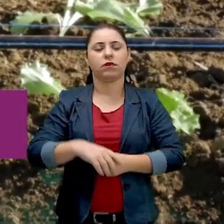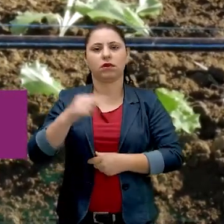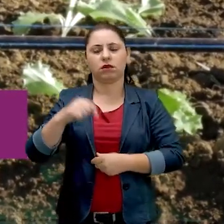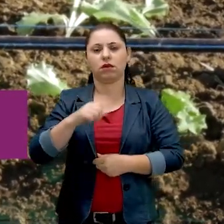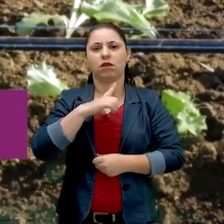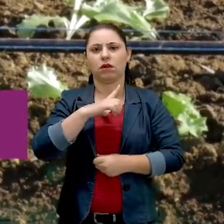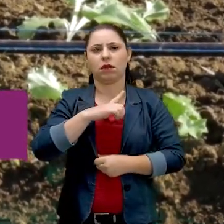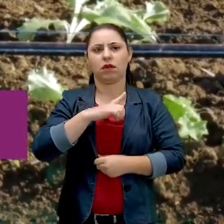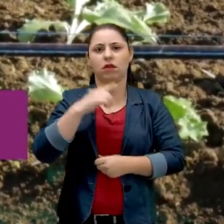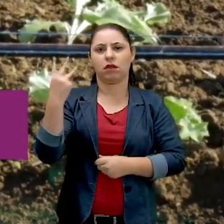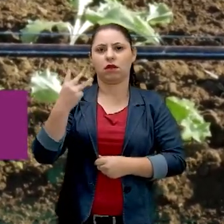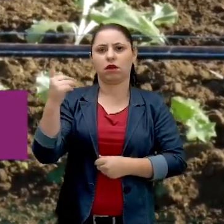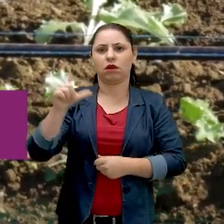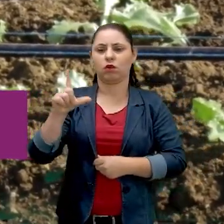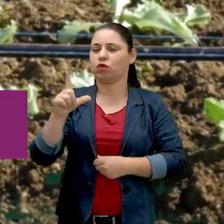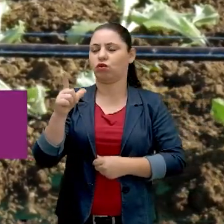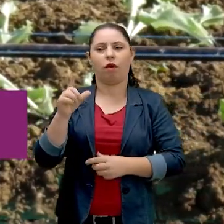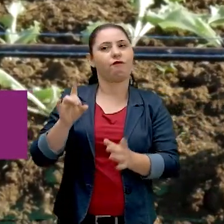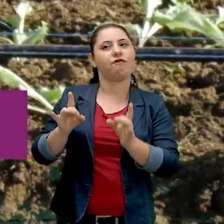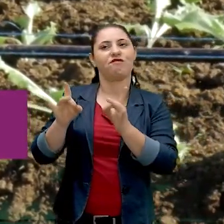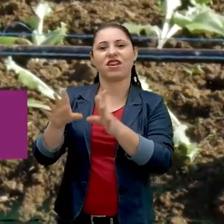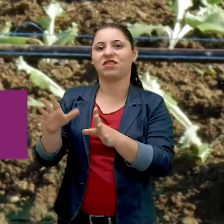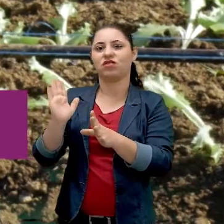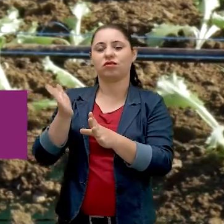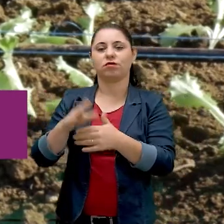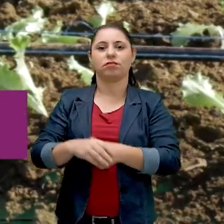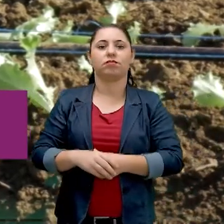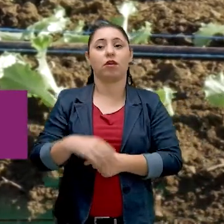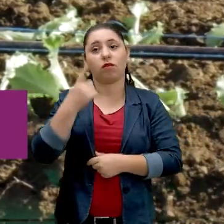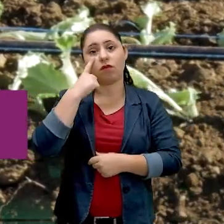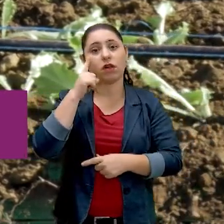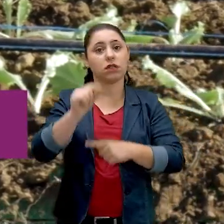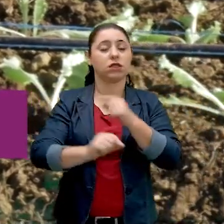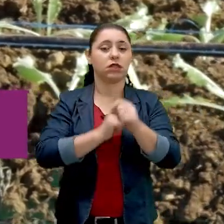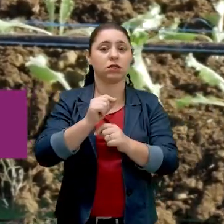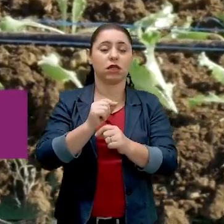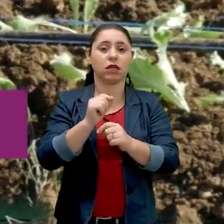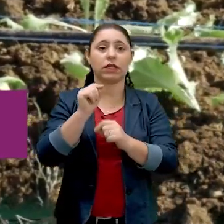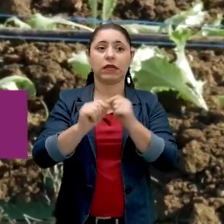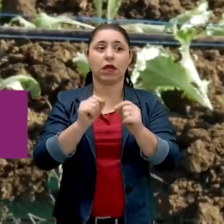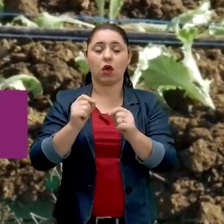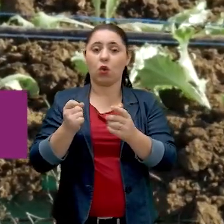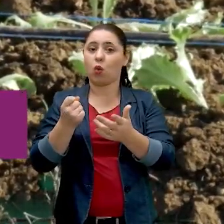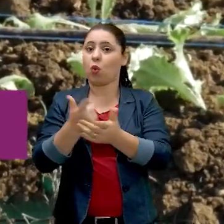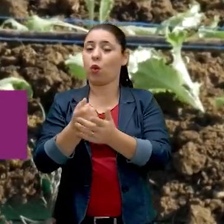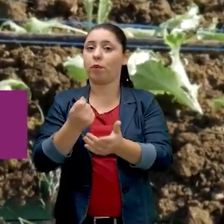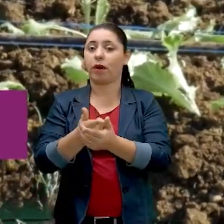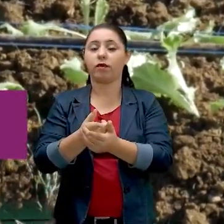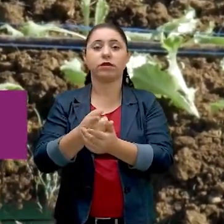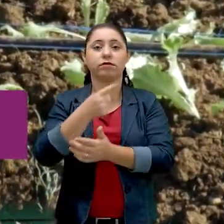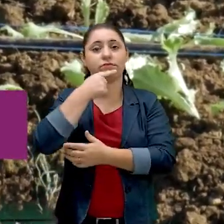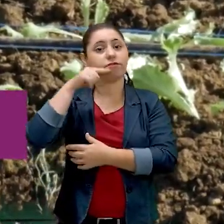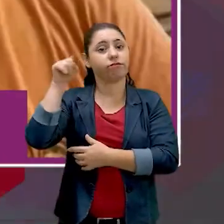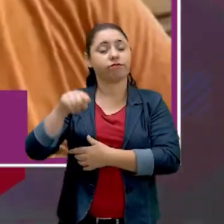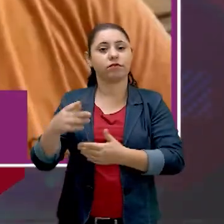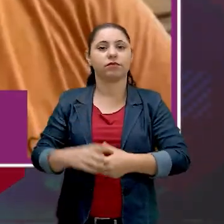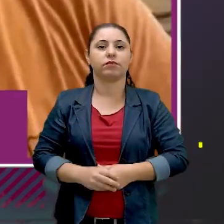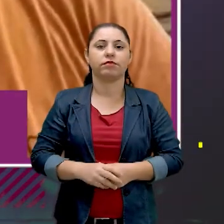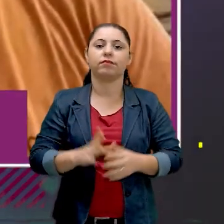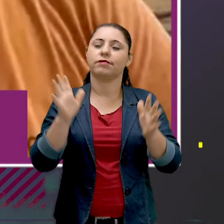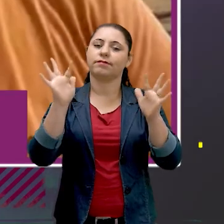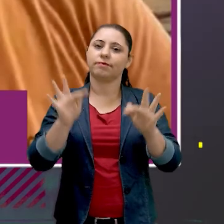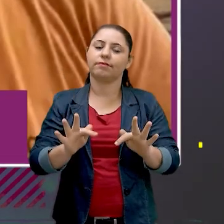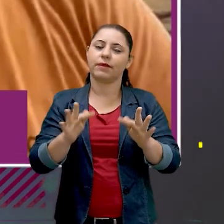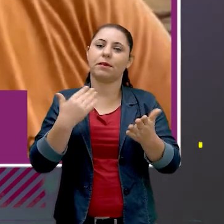de Três Lagoas, que agora foi vendida, né? E agora vamos ver se ela vai funcionar, porque quem comprava era uma empresa russa, né? E para a